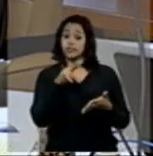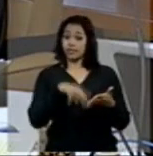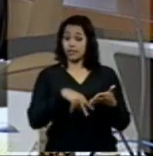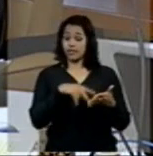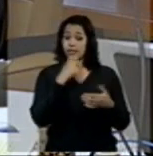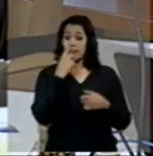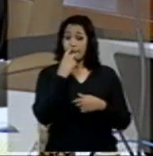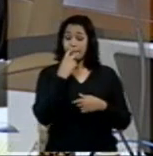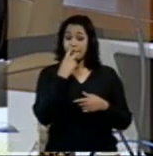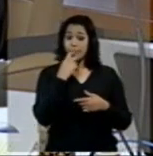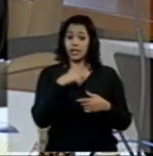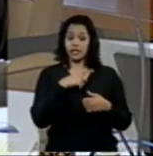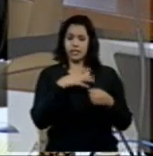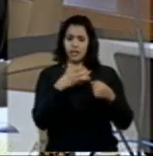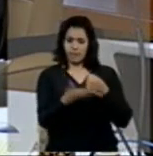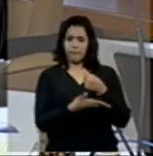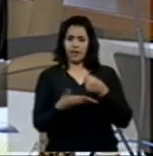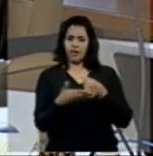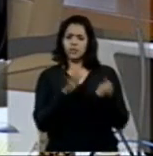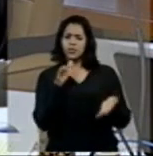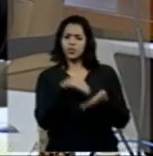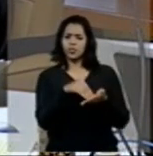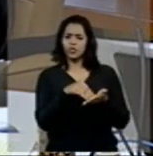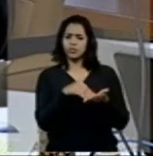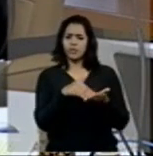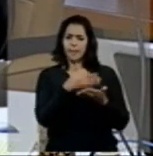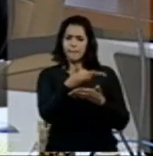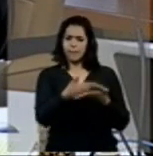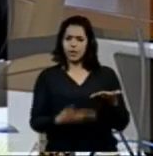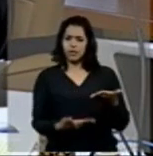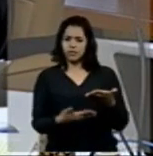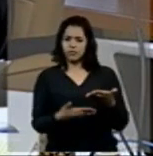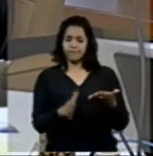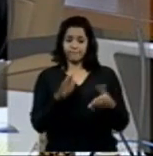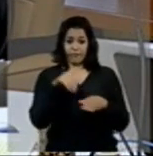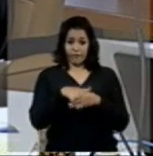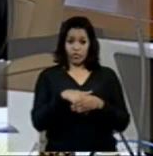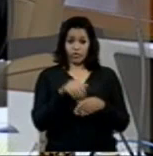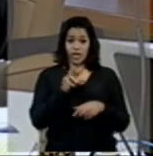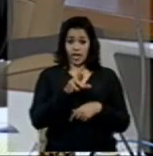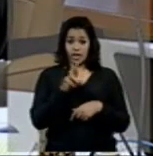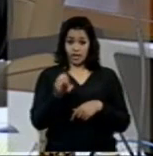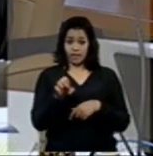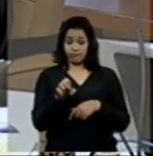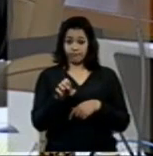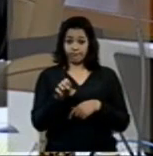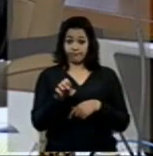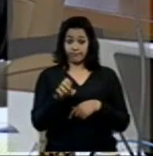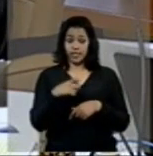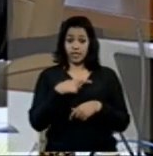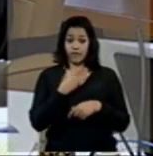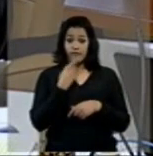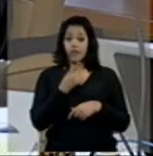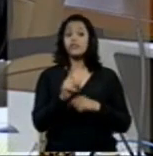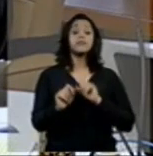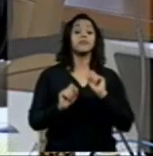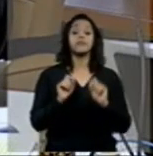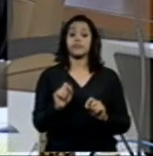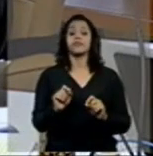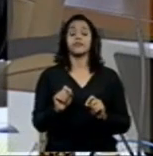prestar contas da fundamentação, a última página do voto nesse recurso ordinário, aonde concluo